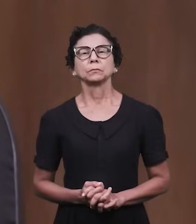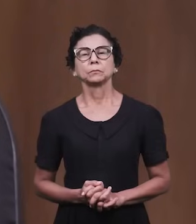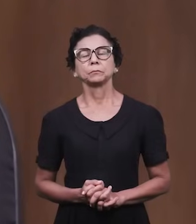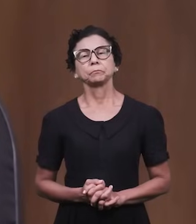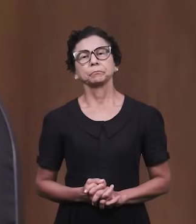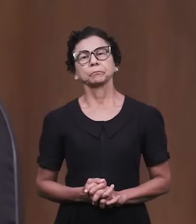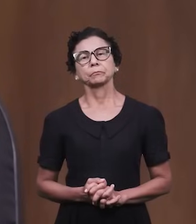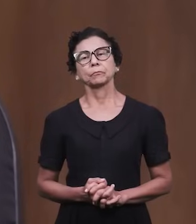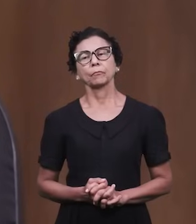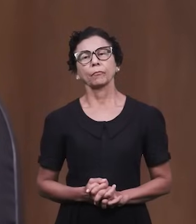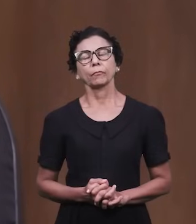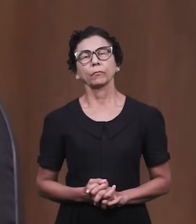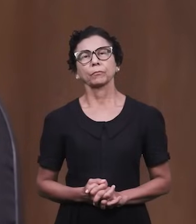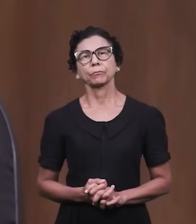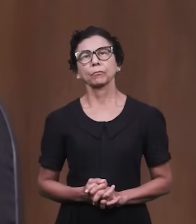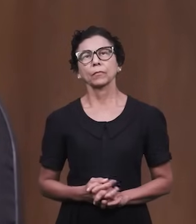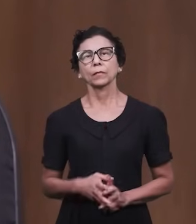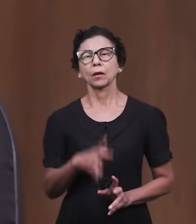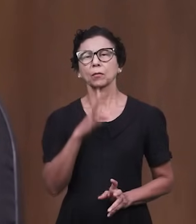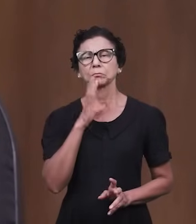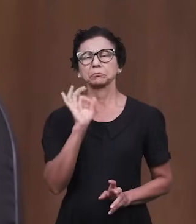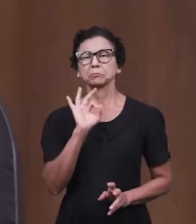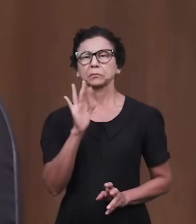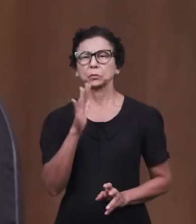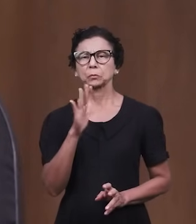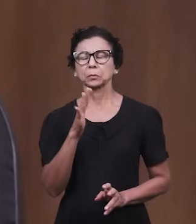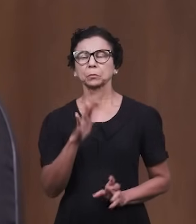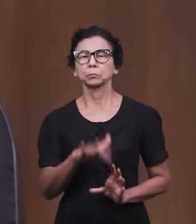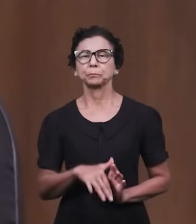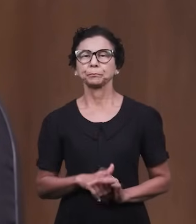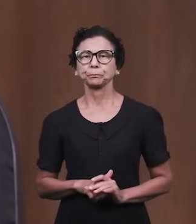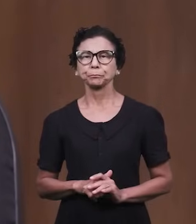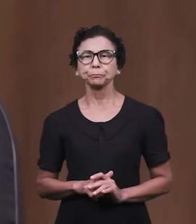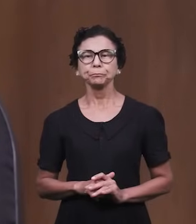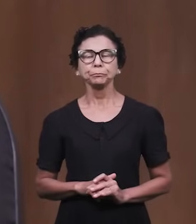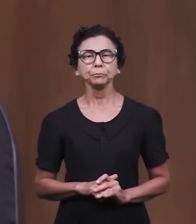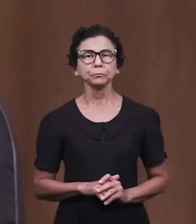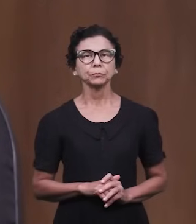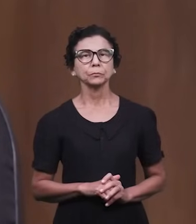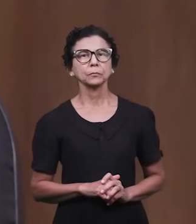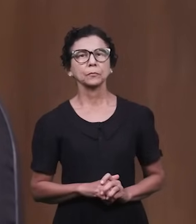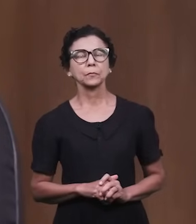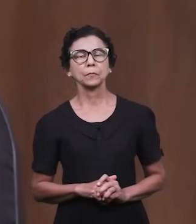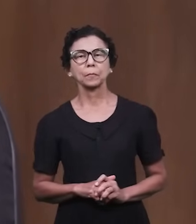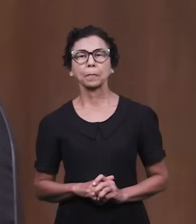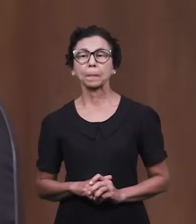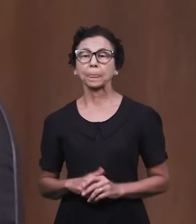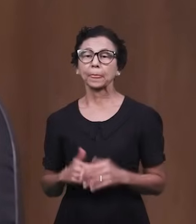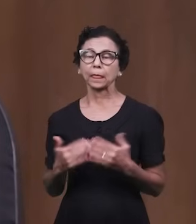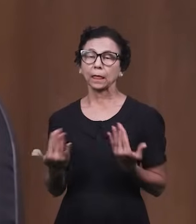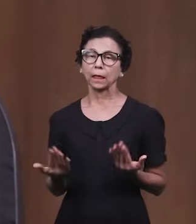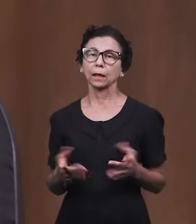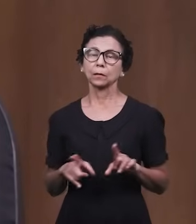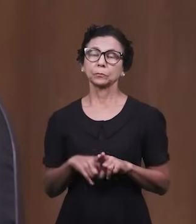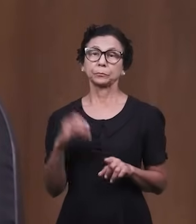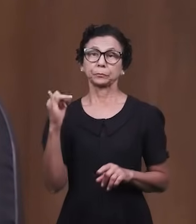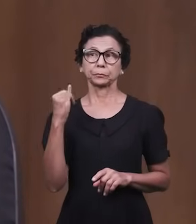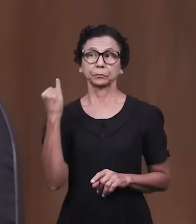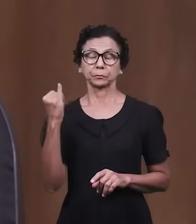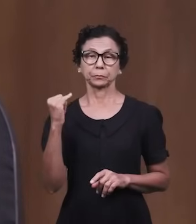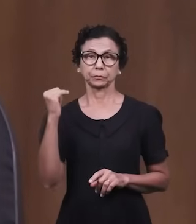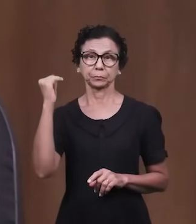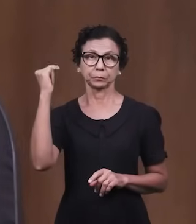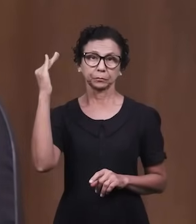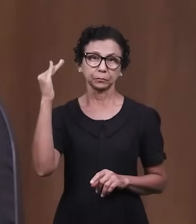assunto, que eu não conheço muito bem. A segunda, que para nós é a mais importante, que é no